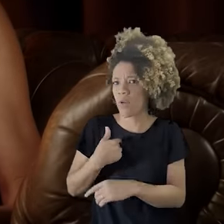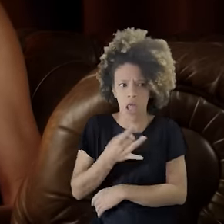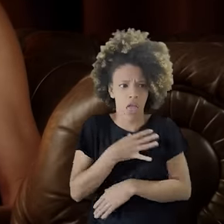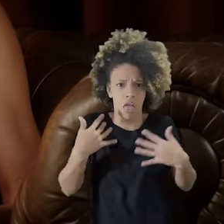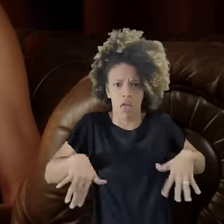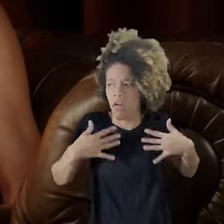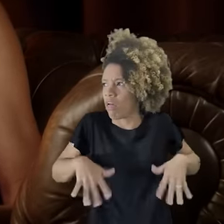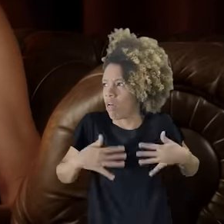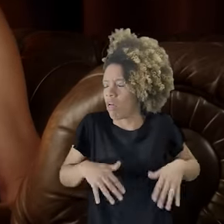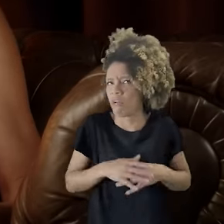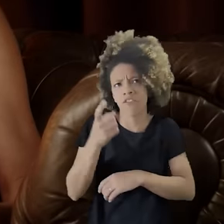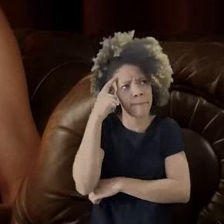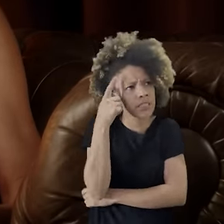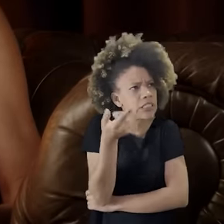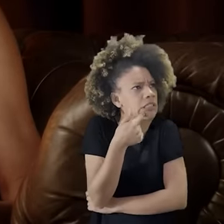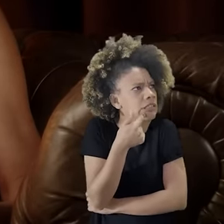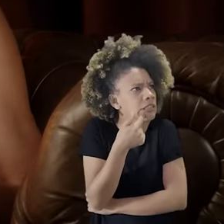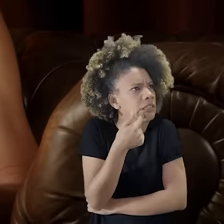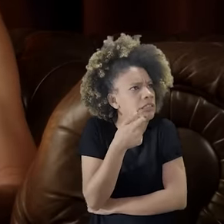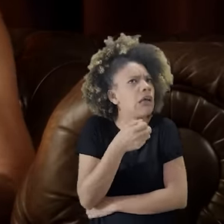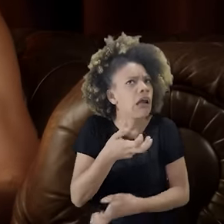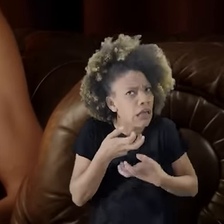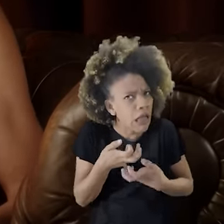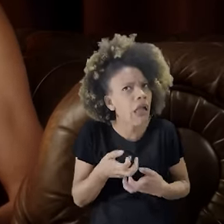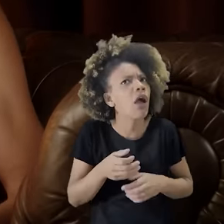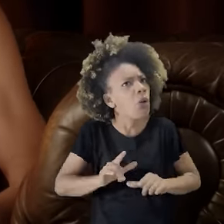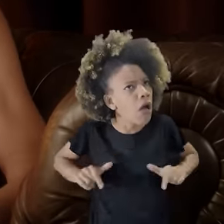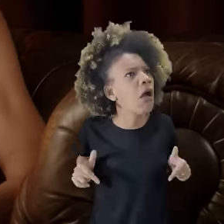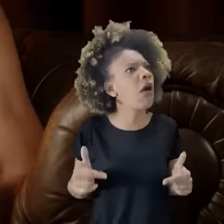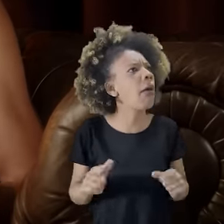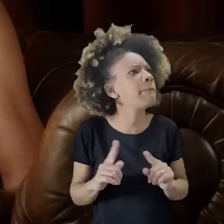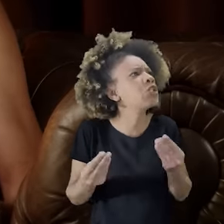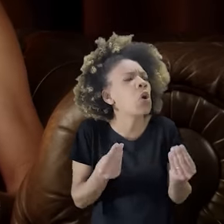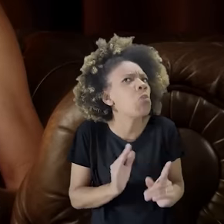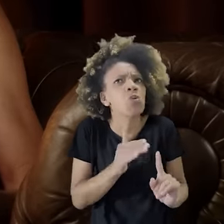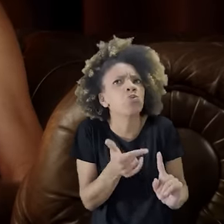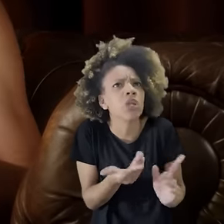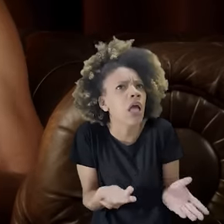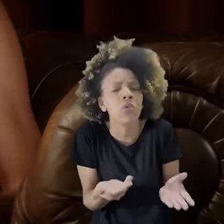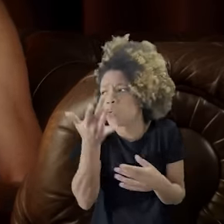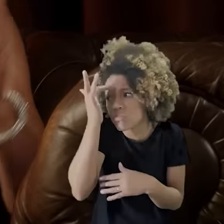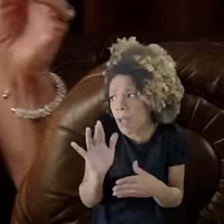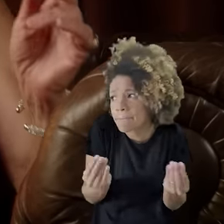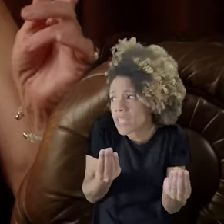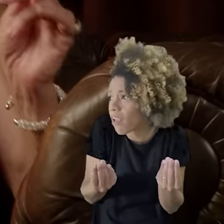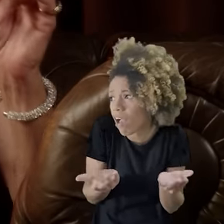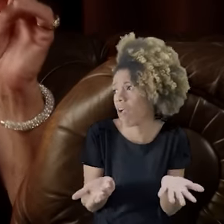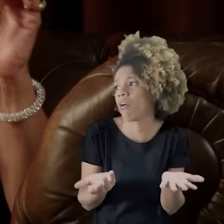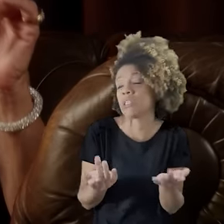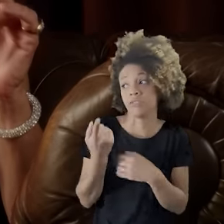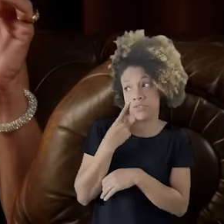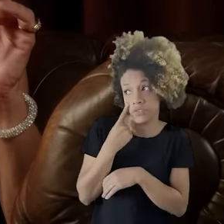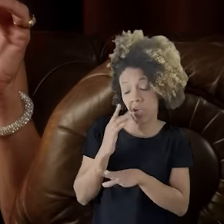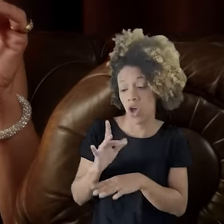assustada eu ficava pensando assim Caraca você quer ser cago mas como é que você e eu não sabia isso você vê